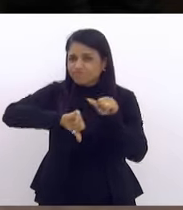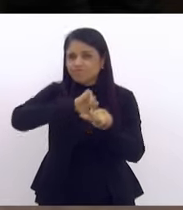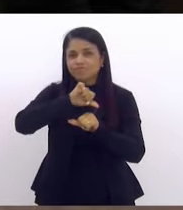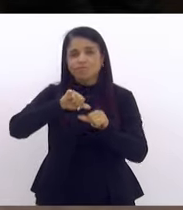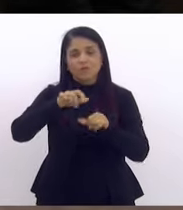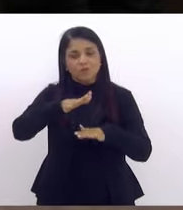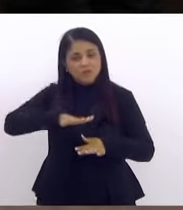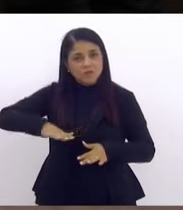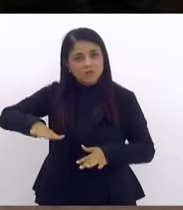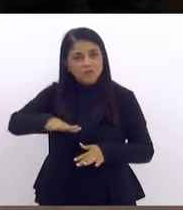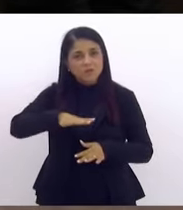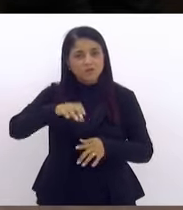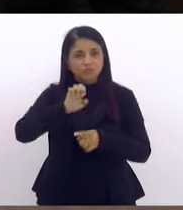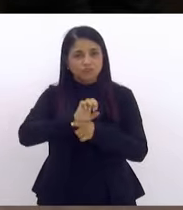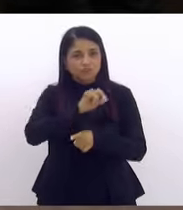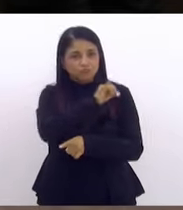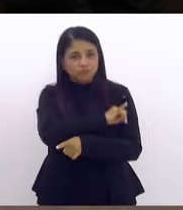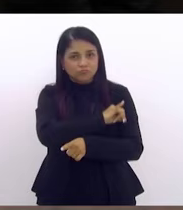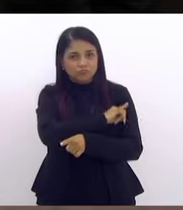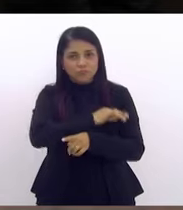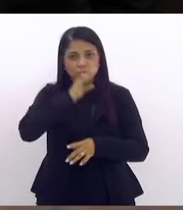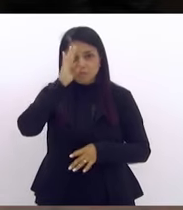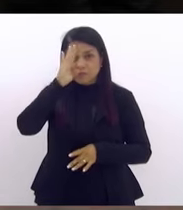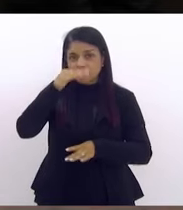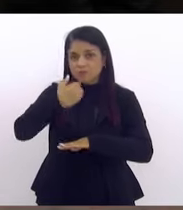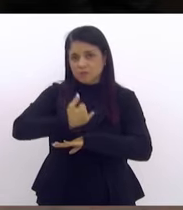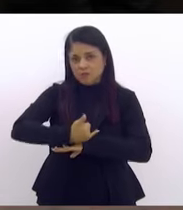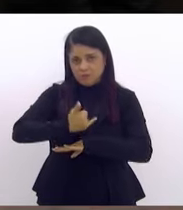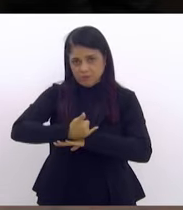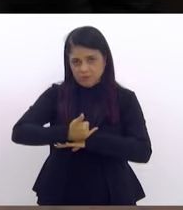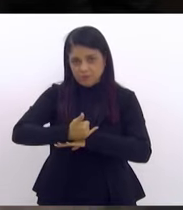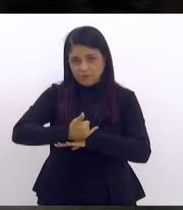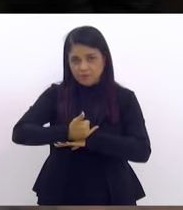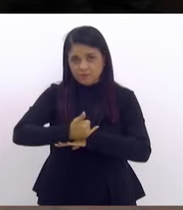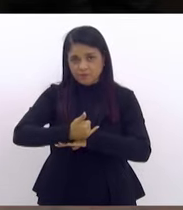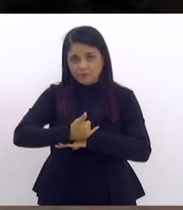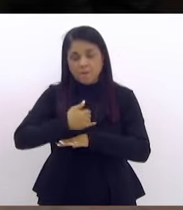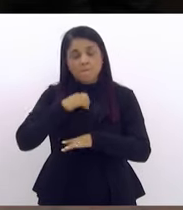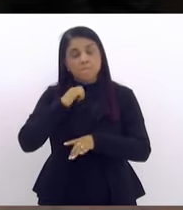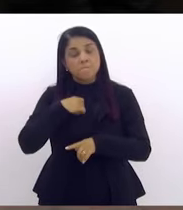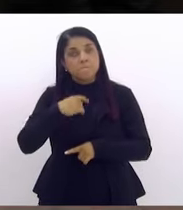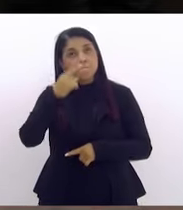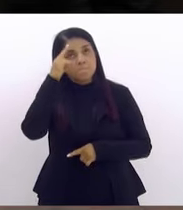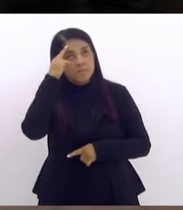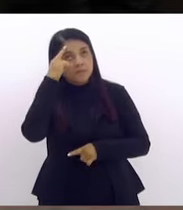territorial do Estado de Janeiro, principalmente na capital. Sem